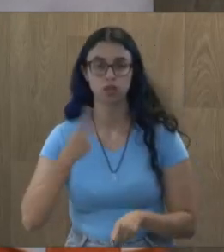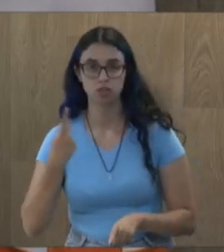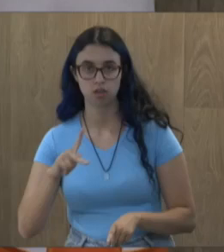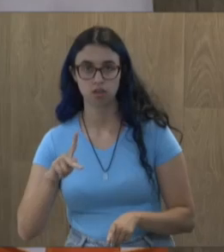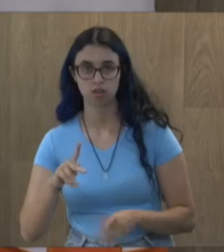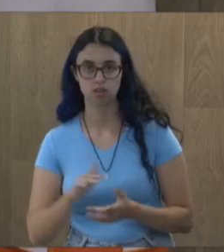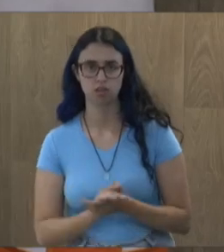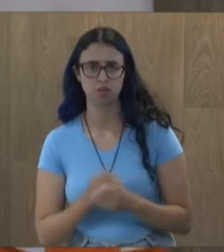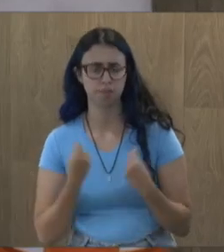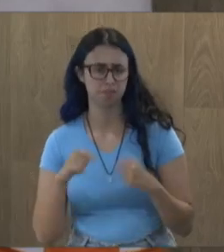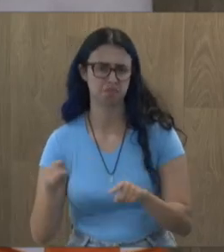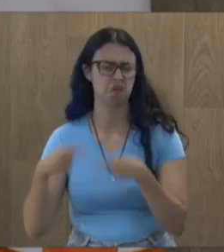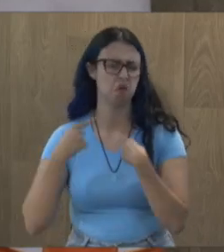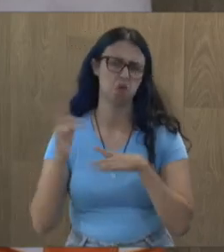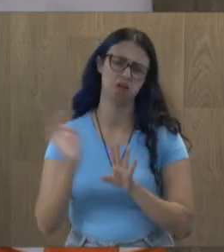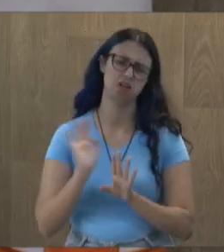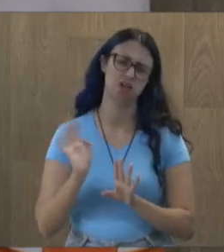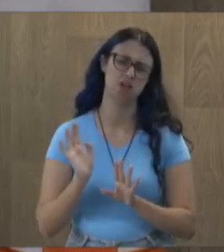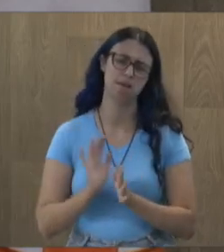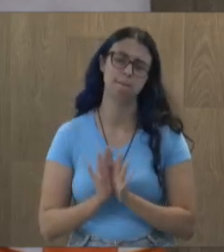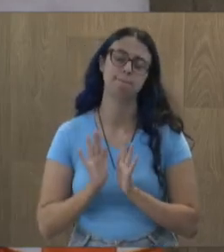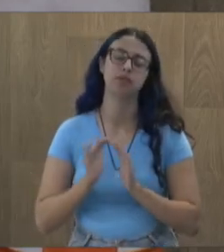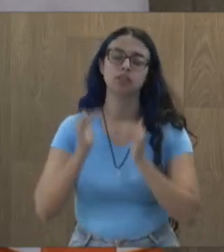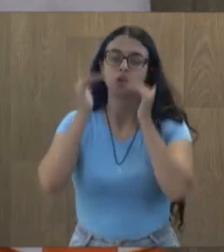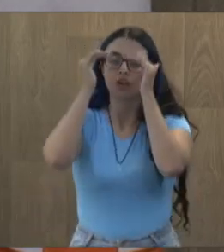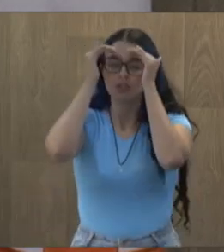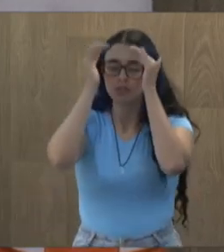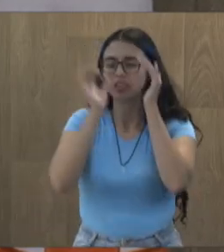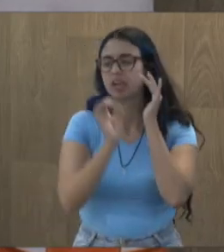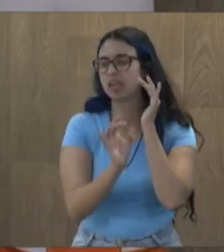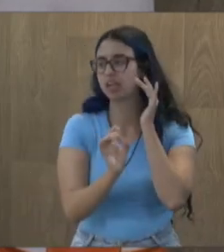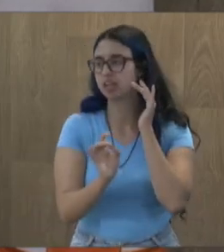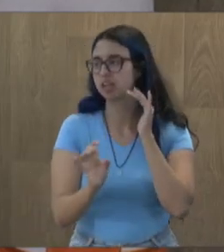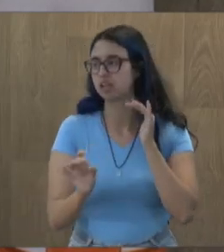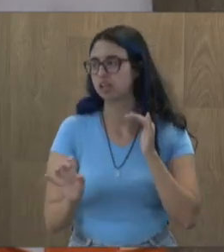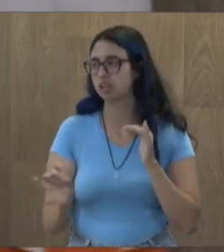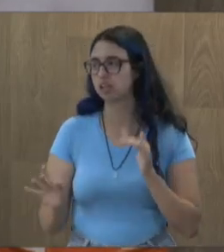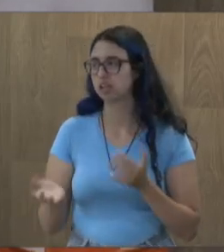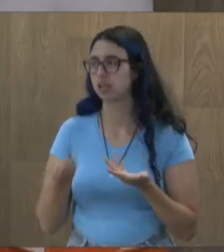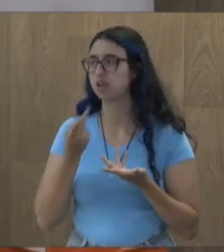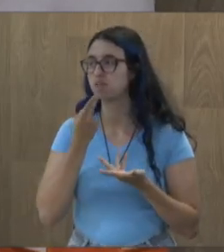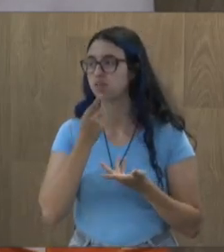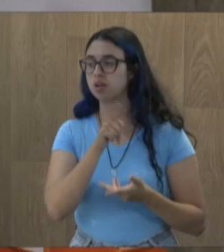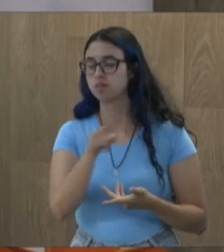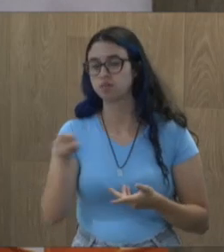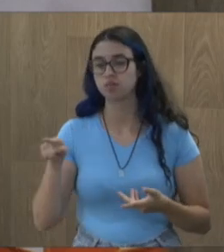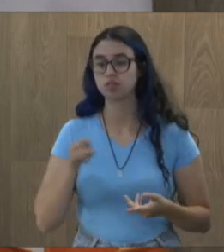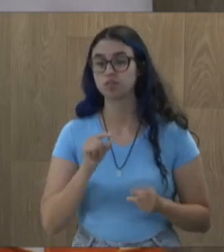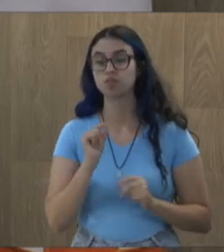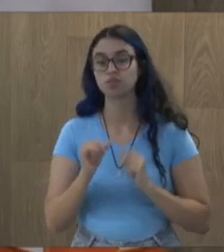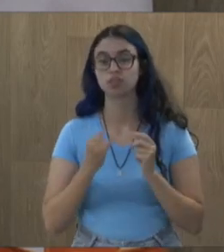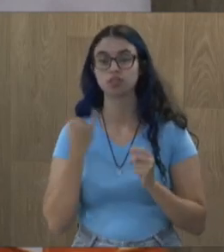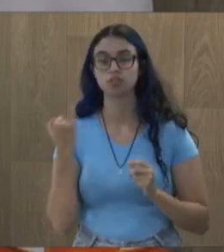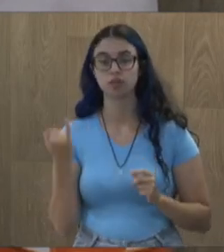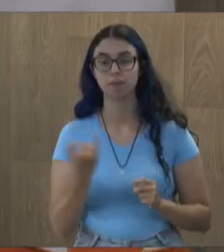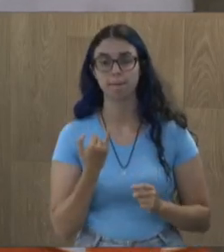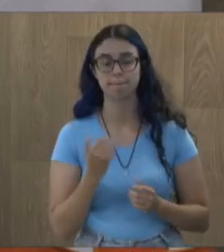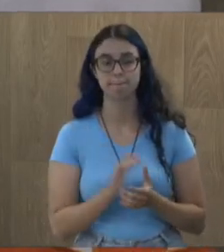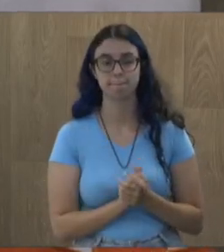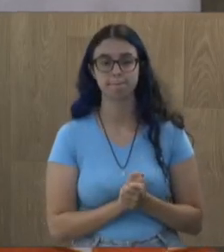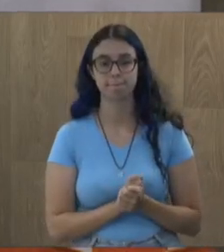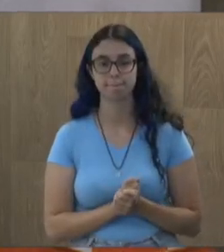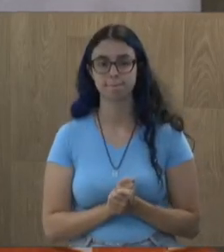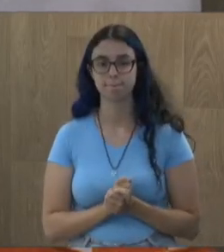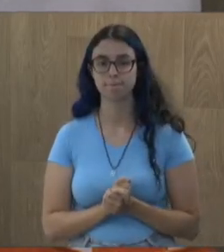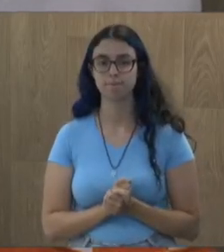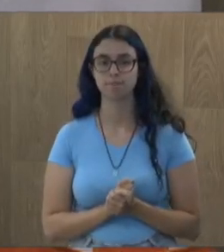atacou. É, mas eu respeito todos aqui, quero falar para todos vocês aqui, gente, que, ó, o que é importante, quero falar aqui sobre o meu nome.